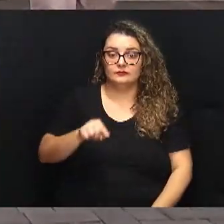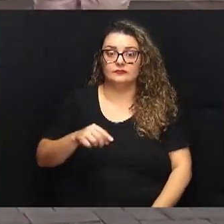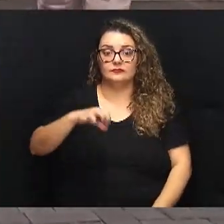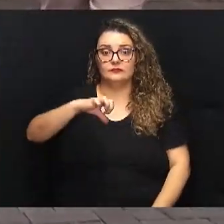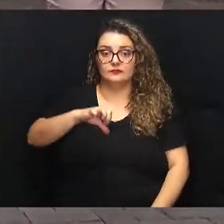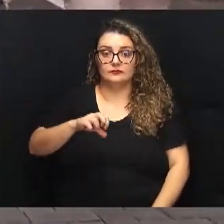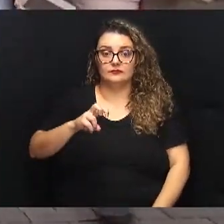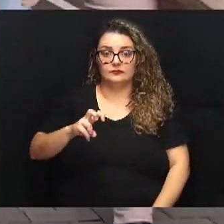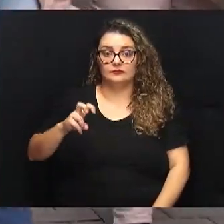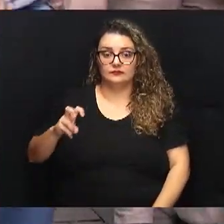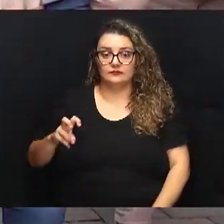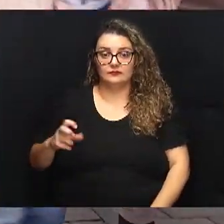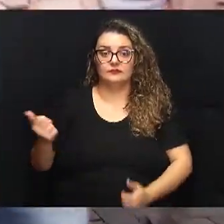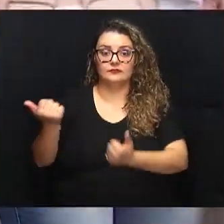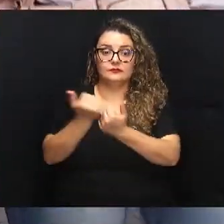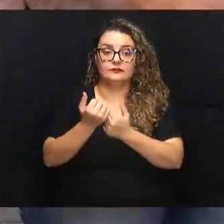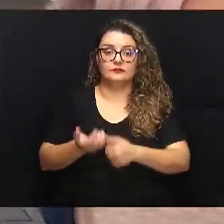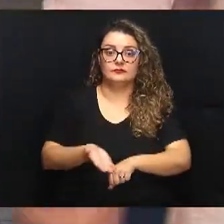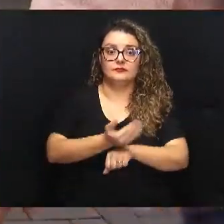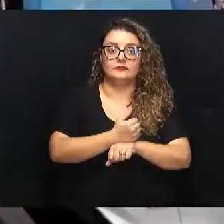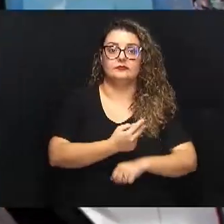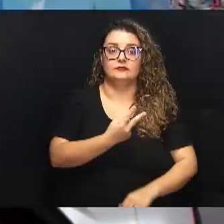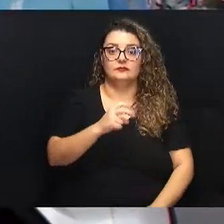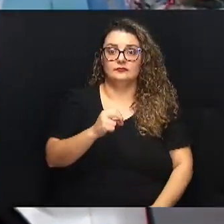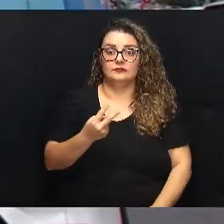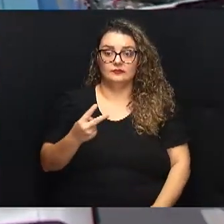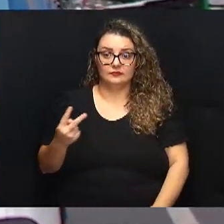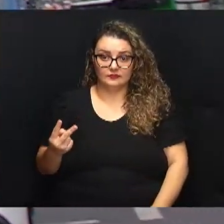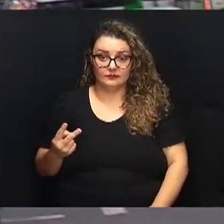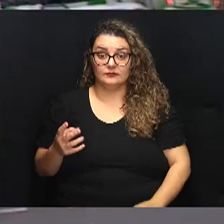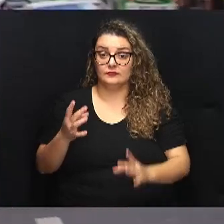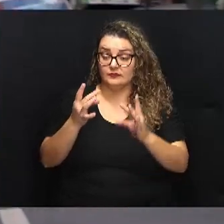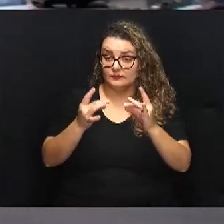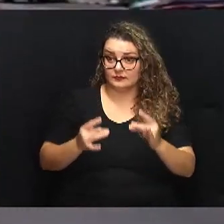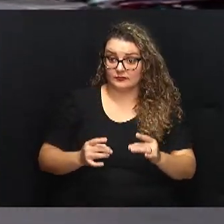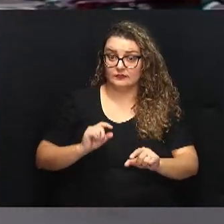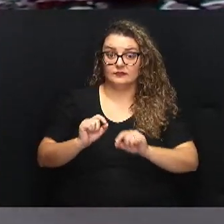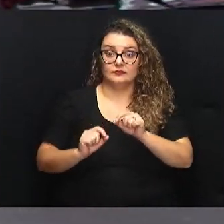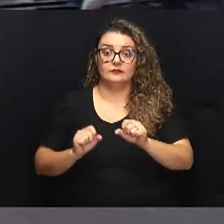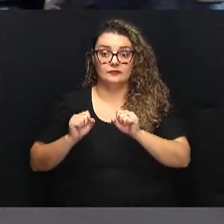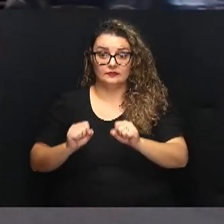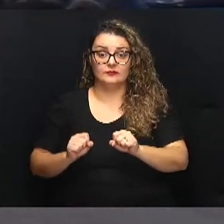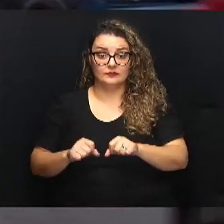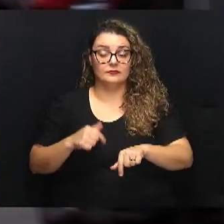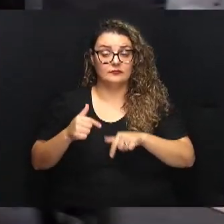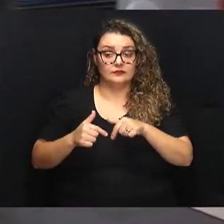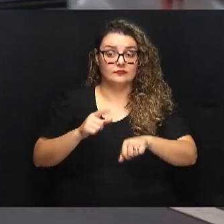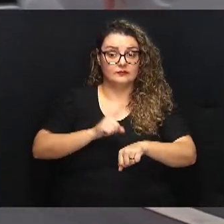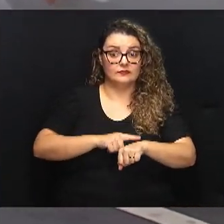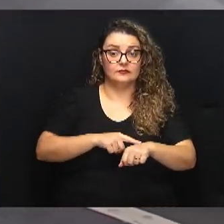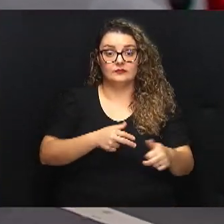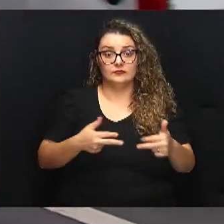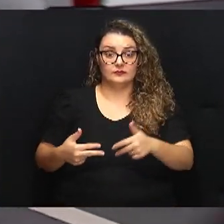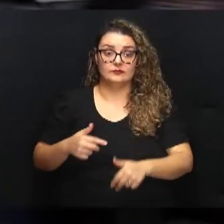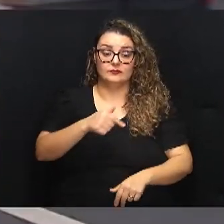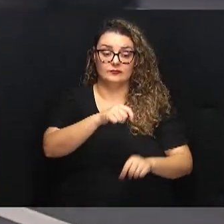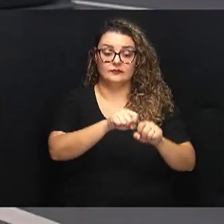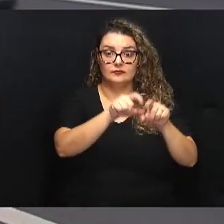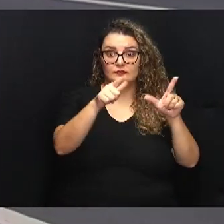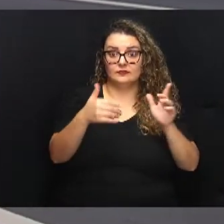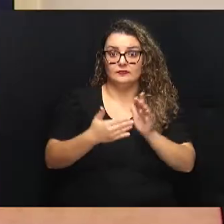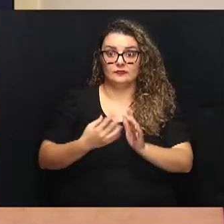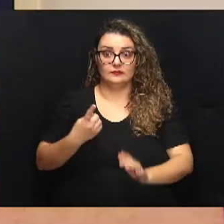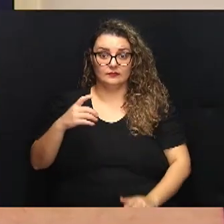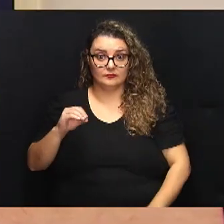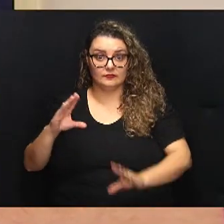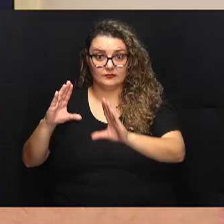23.955 substitui o anterior de 2022 e detalha quem pode operar além do horário padrão das 7 horas da manhã às 10 horas